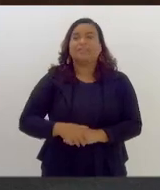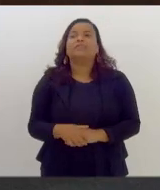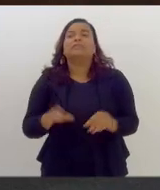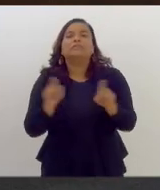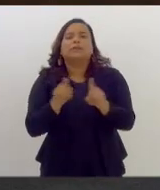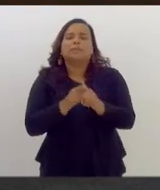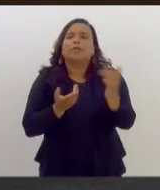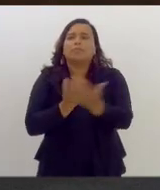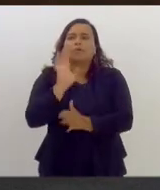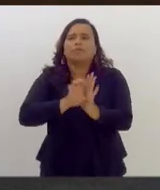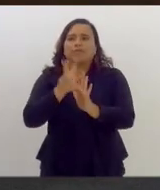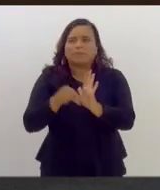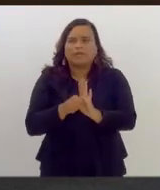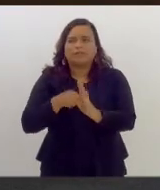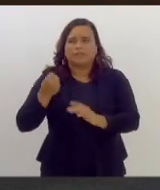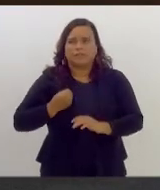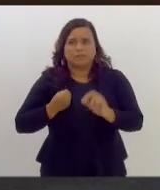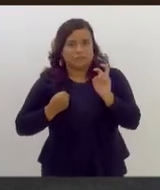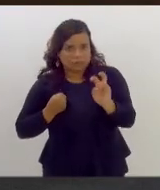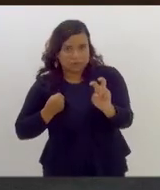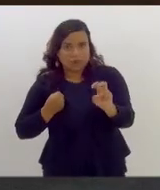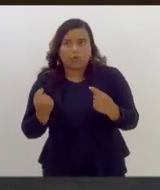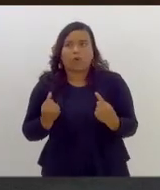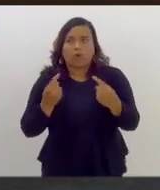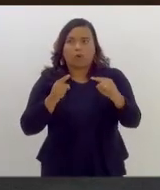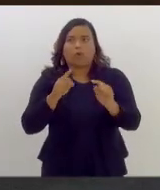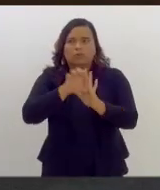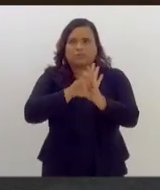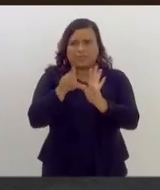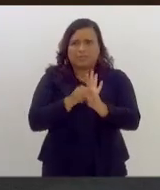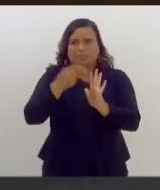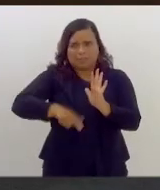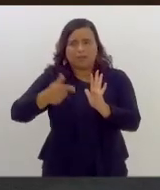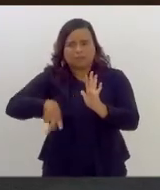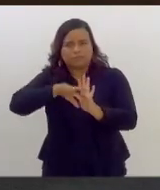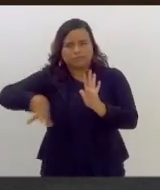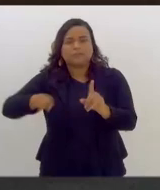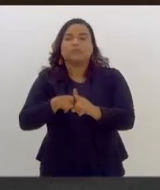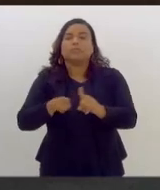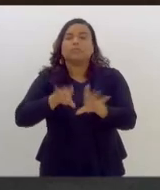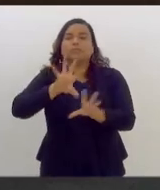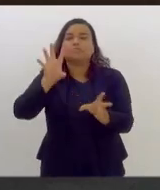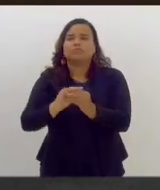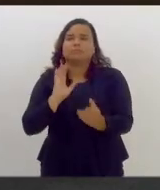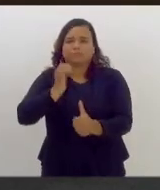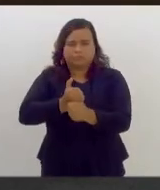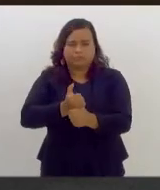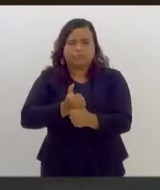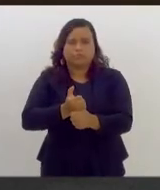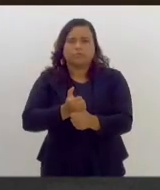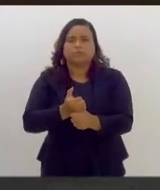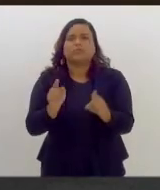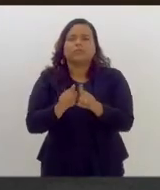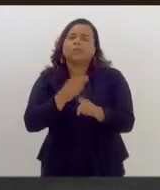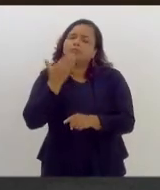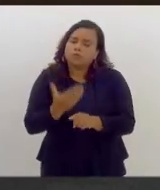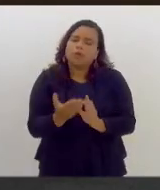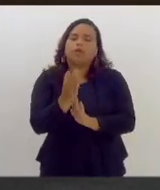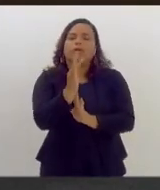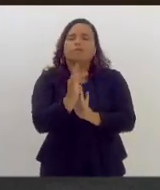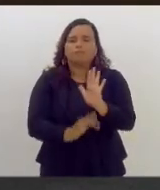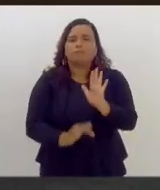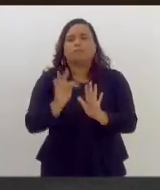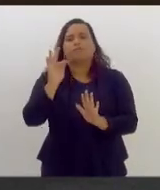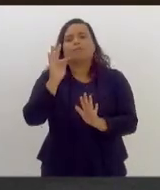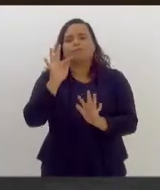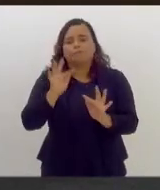Aprovação da emenda número 5, contrária às demais emendas, concluindo por substitutivo e solicitando forma final